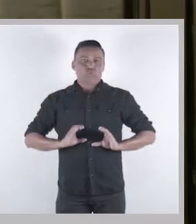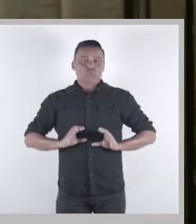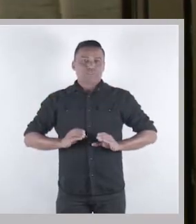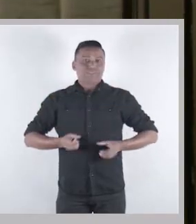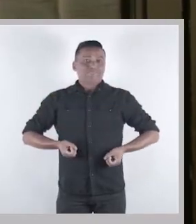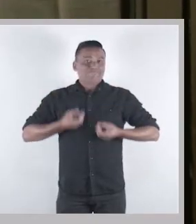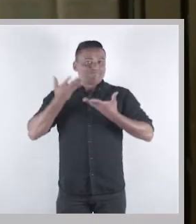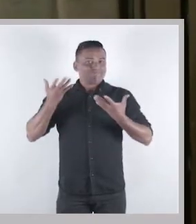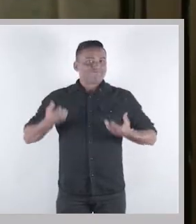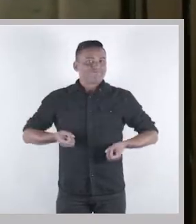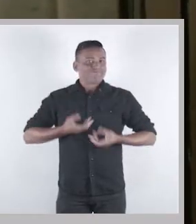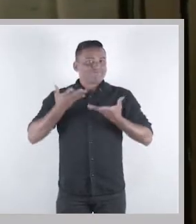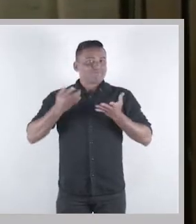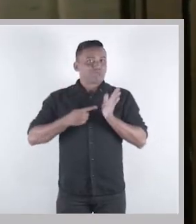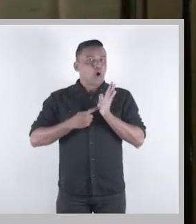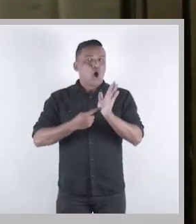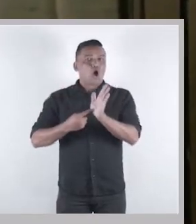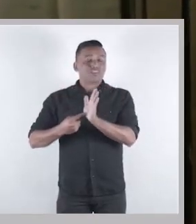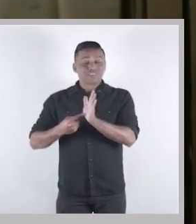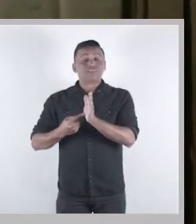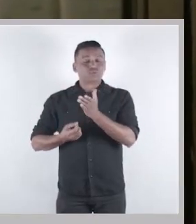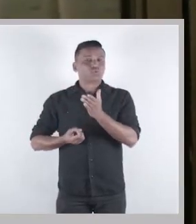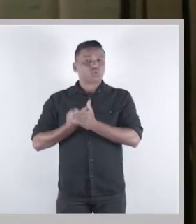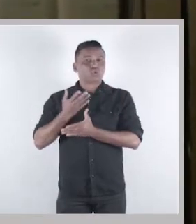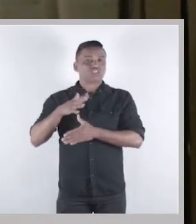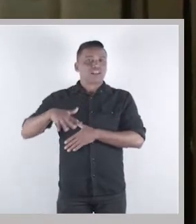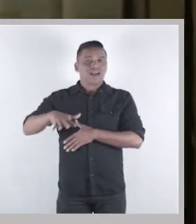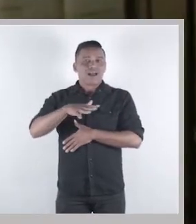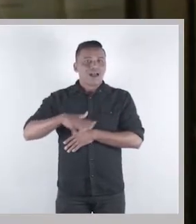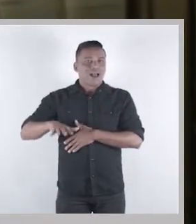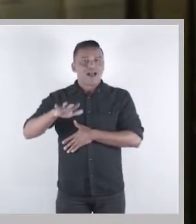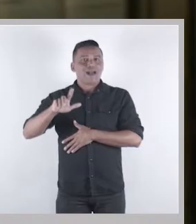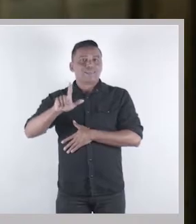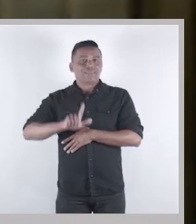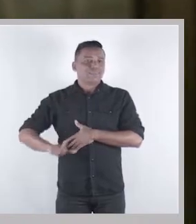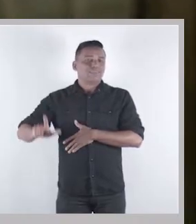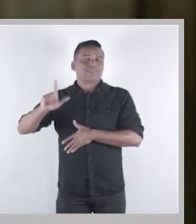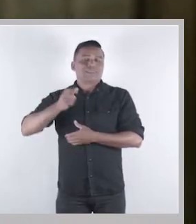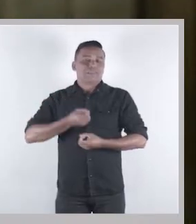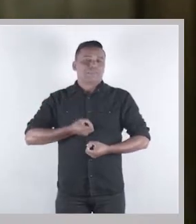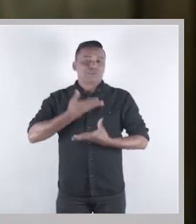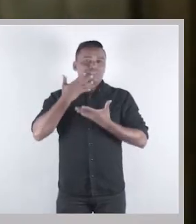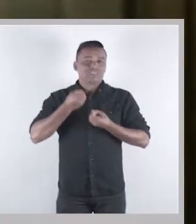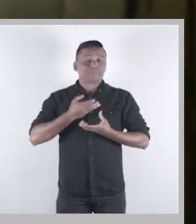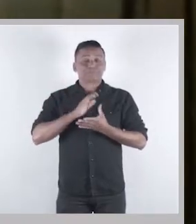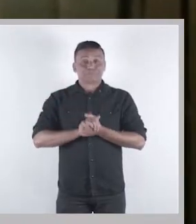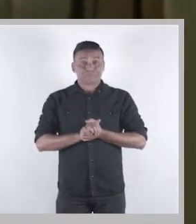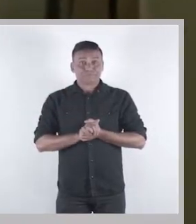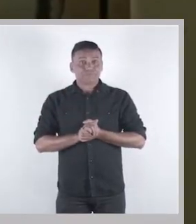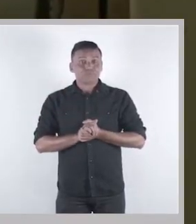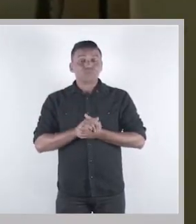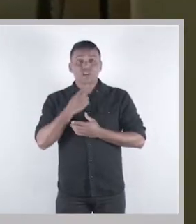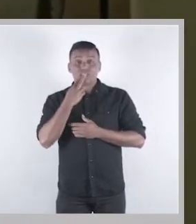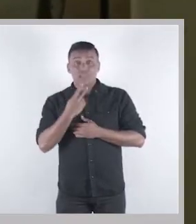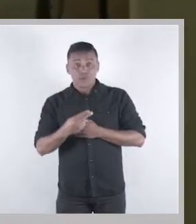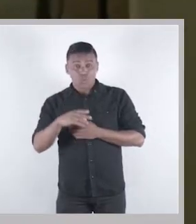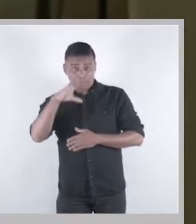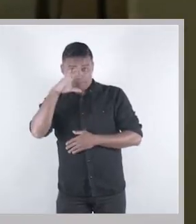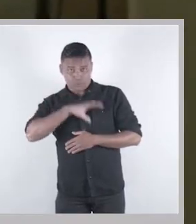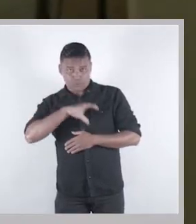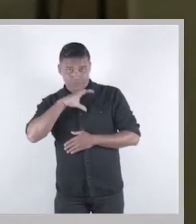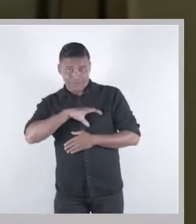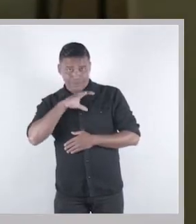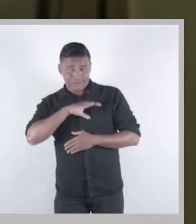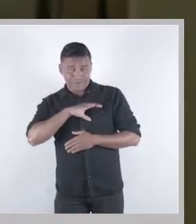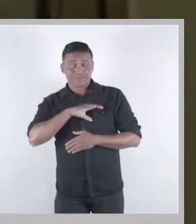essa aproximação né da língua portuguesa com essas línguas é originário em línguas